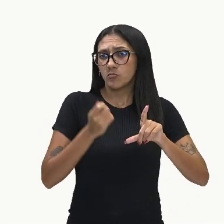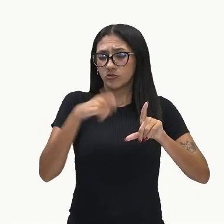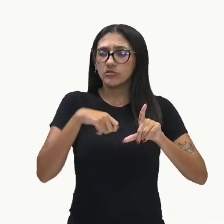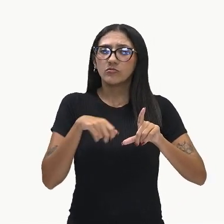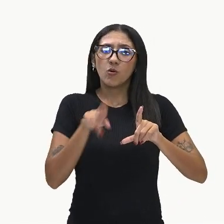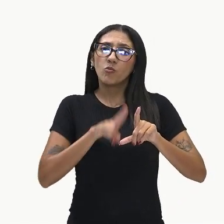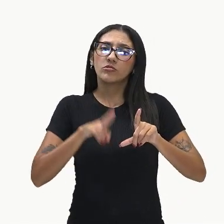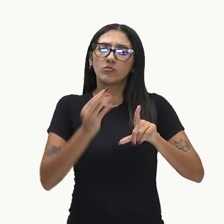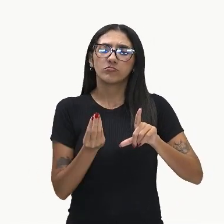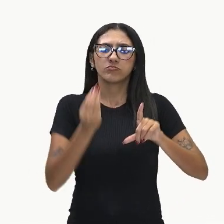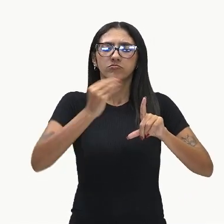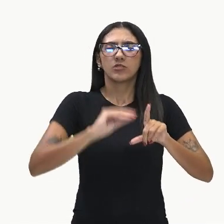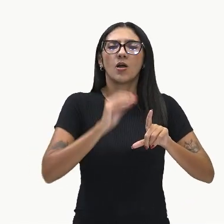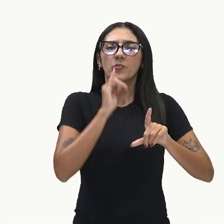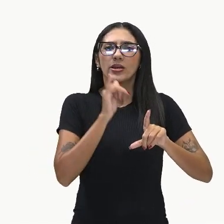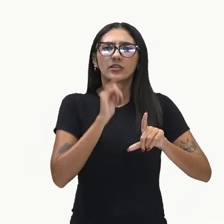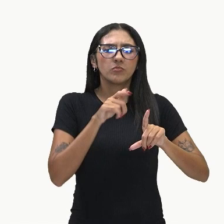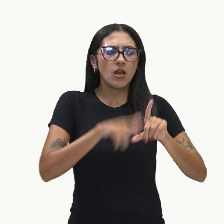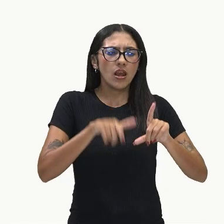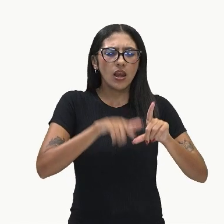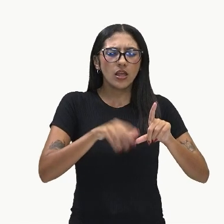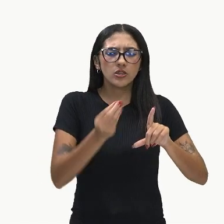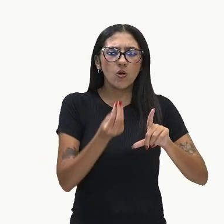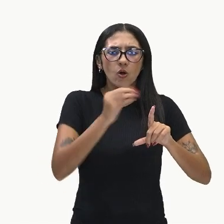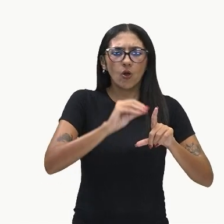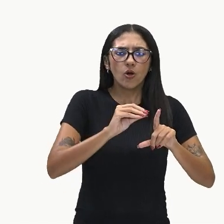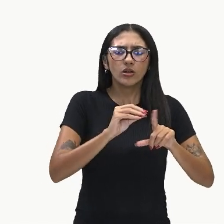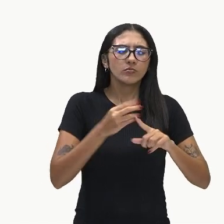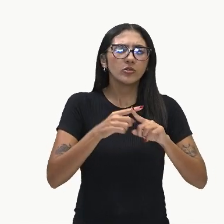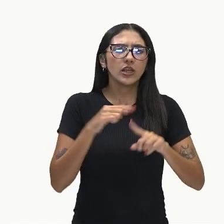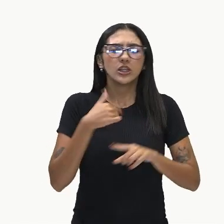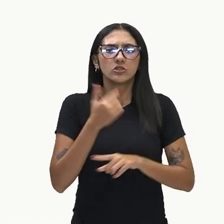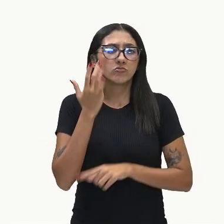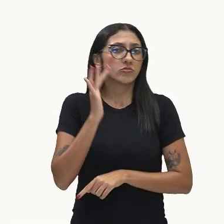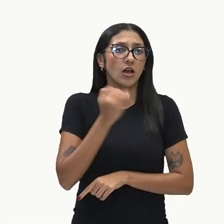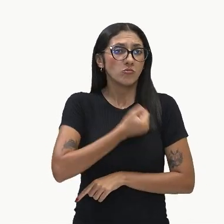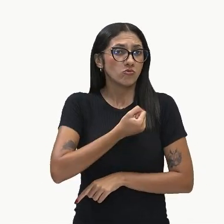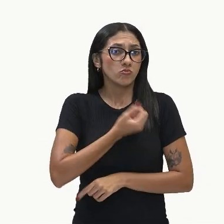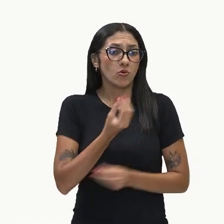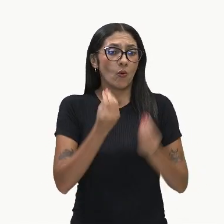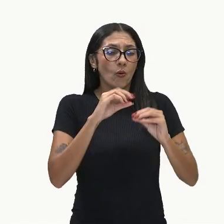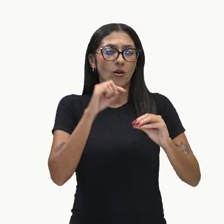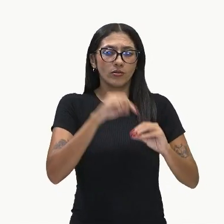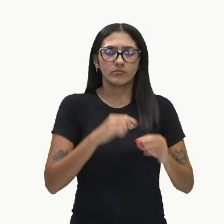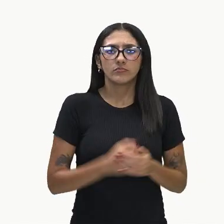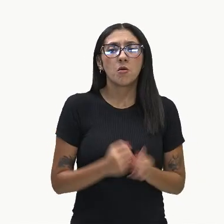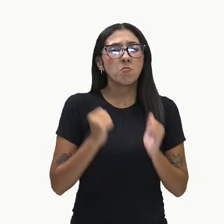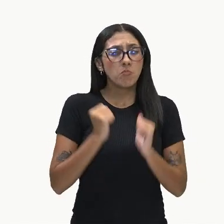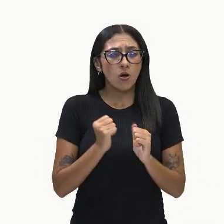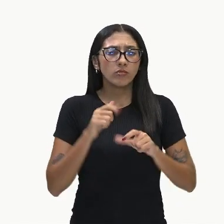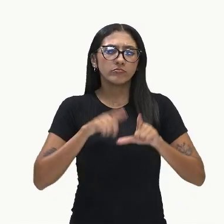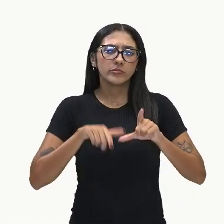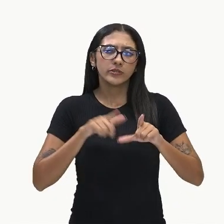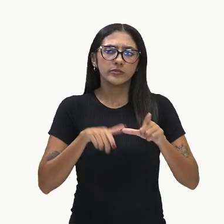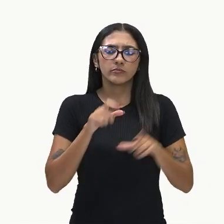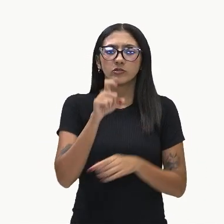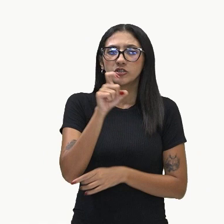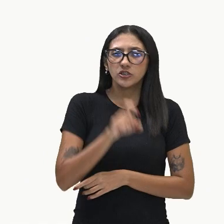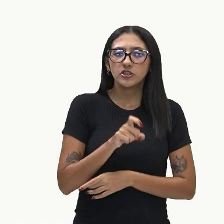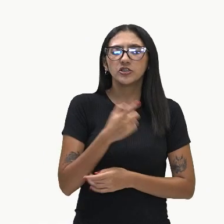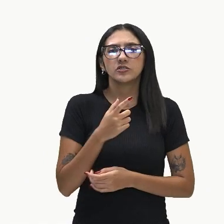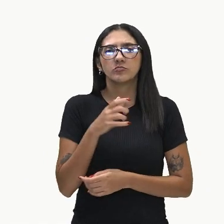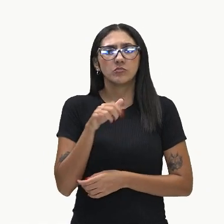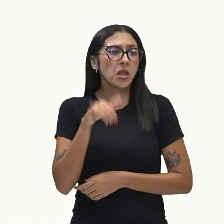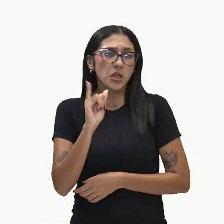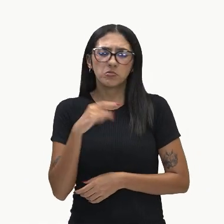esconder ali um número, né? Para ter um número desconhecido. A gente pode utilizar x, né, y e assim